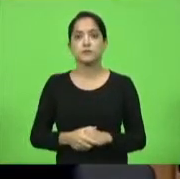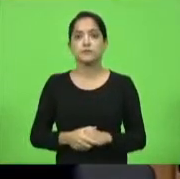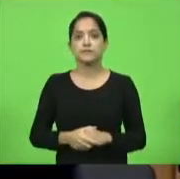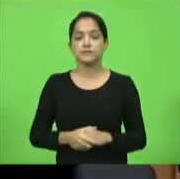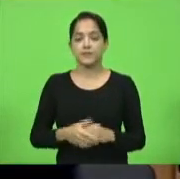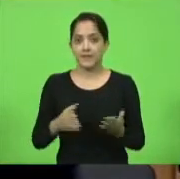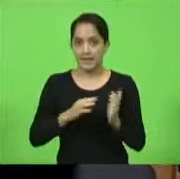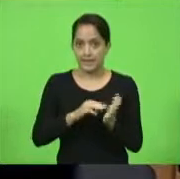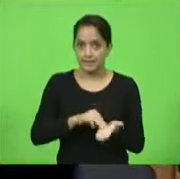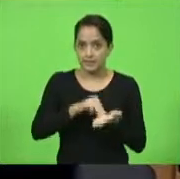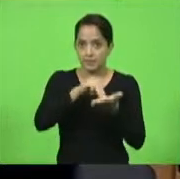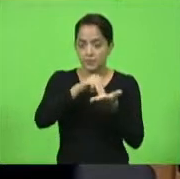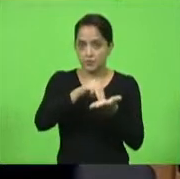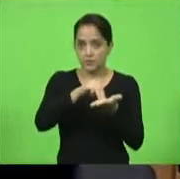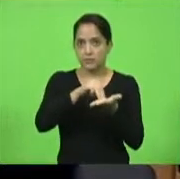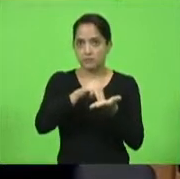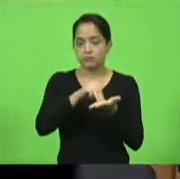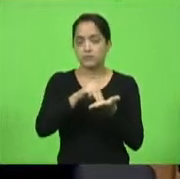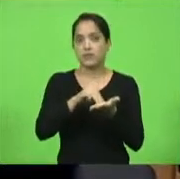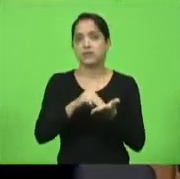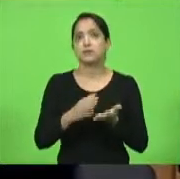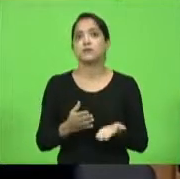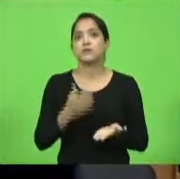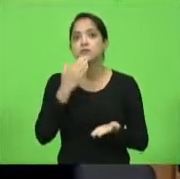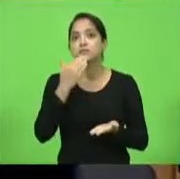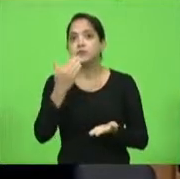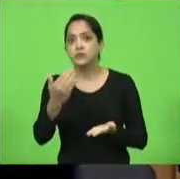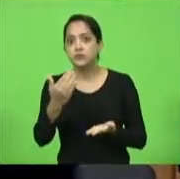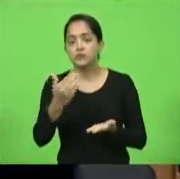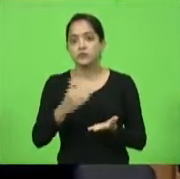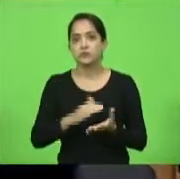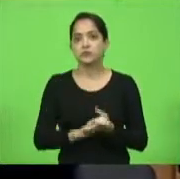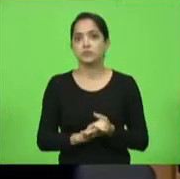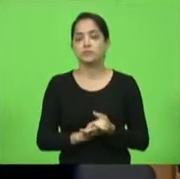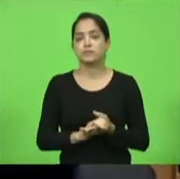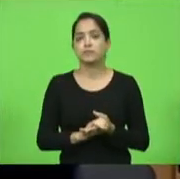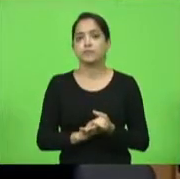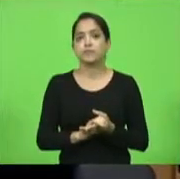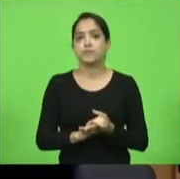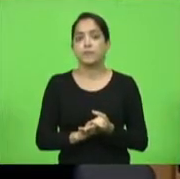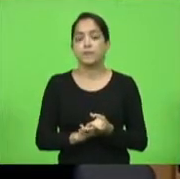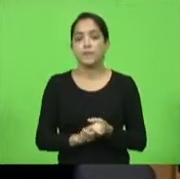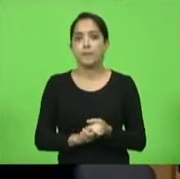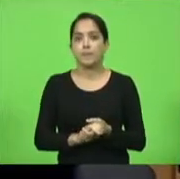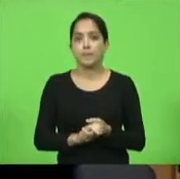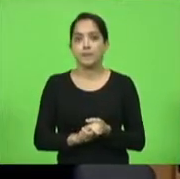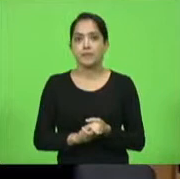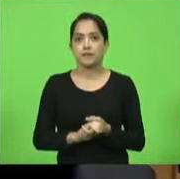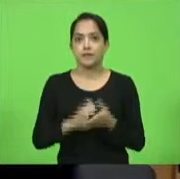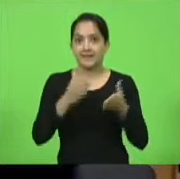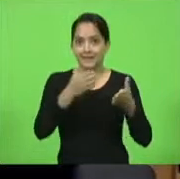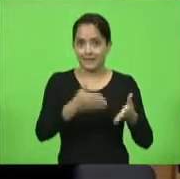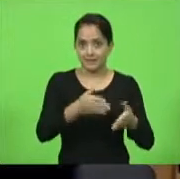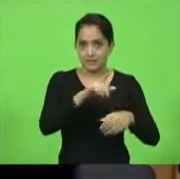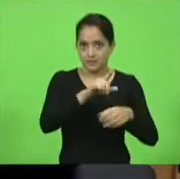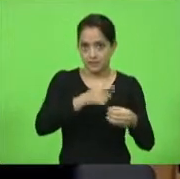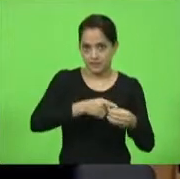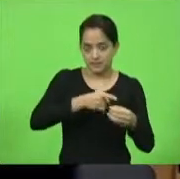Esta moção também de apelo para quem chega à cidade de Lages